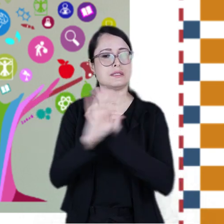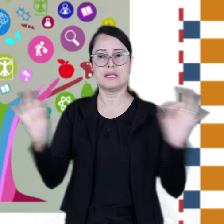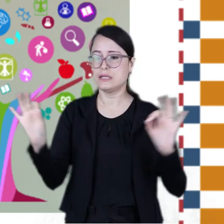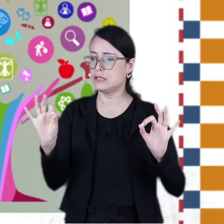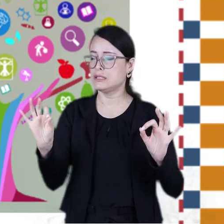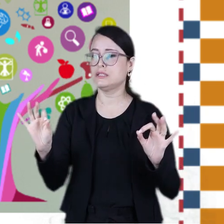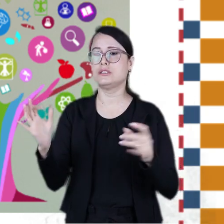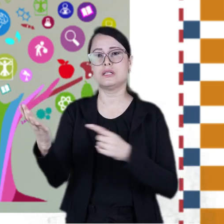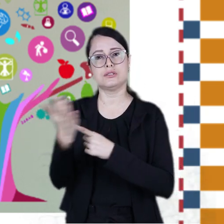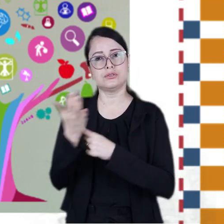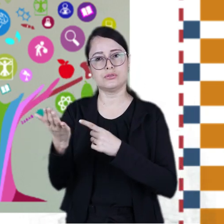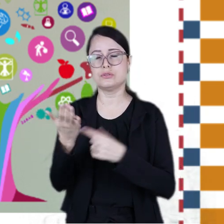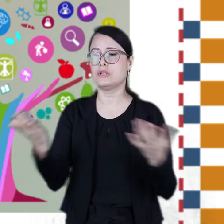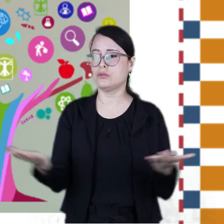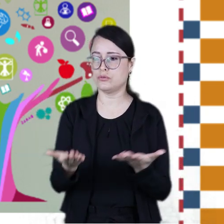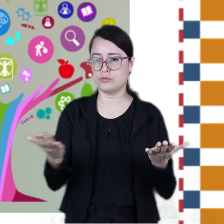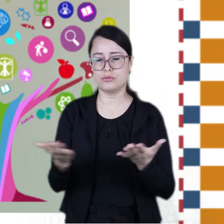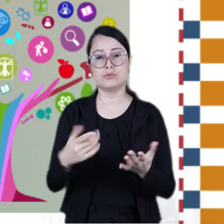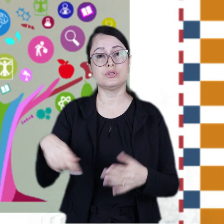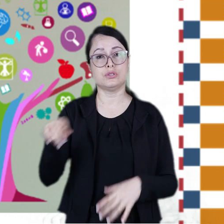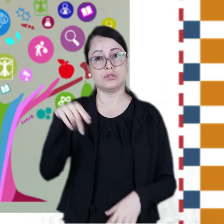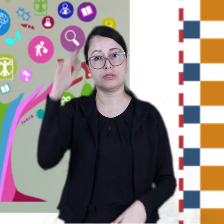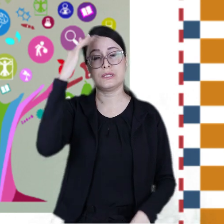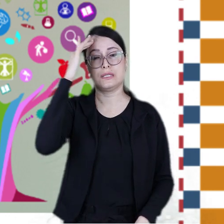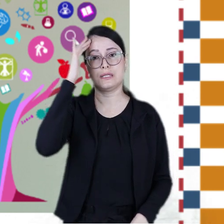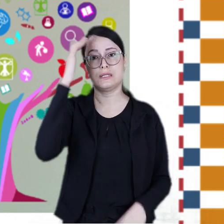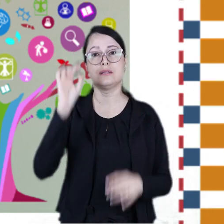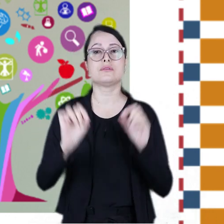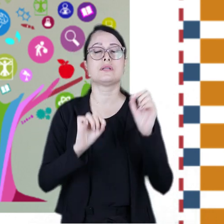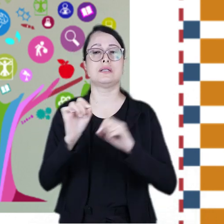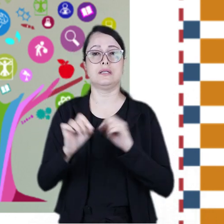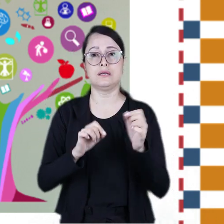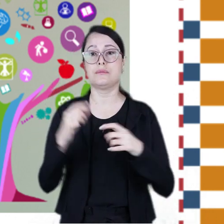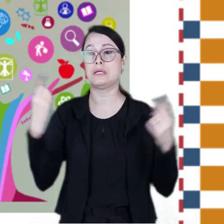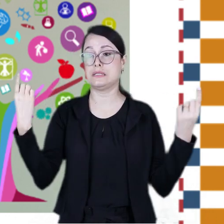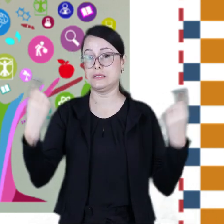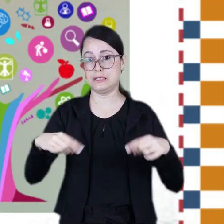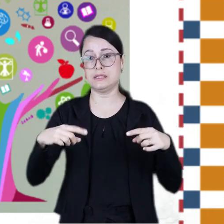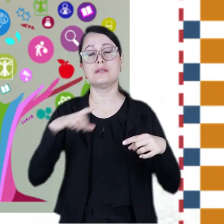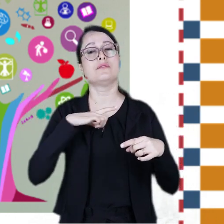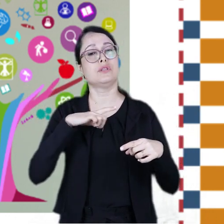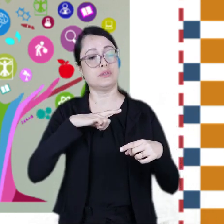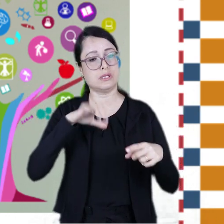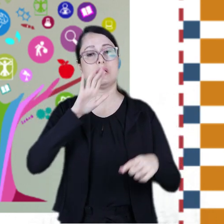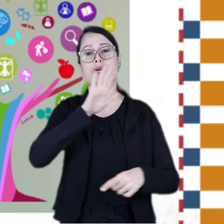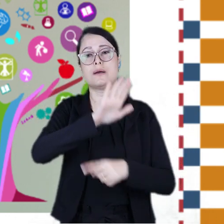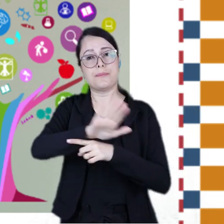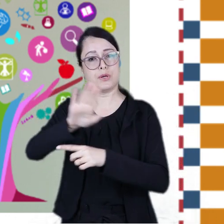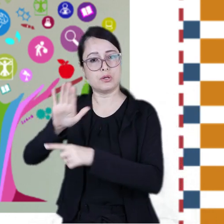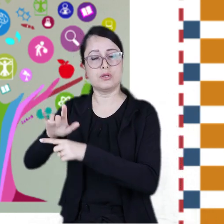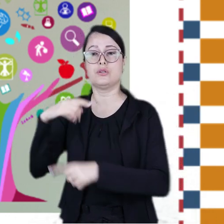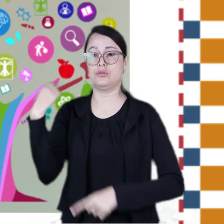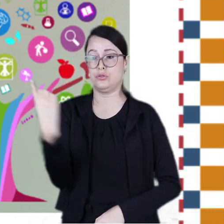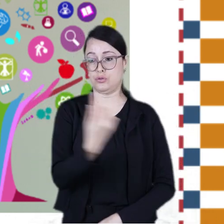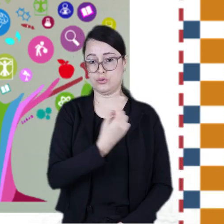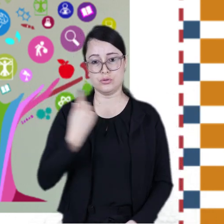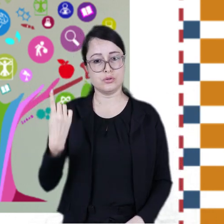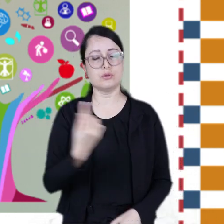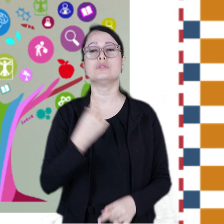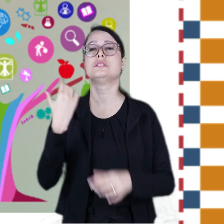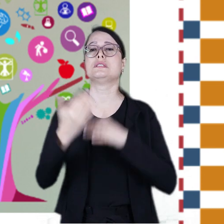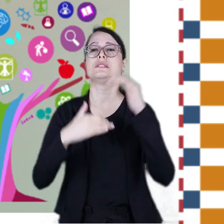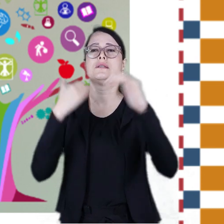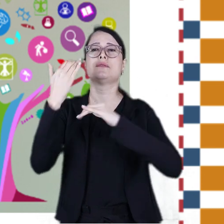também que assumirá cada itinerário, né, como a gente vai pensar essa execução propriamente